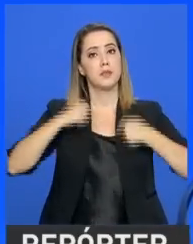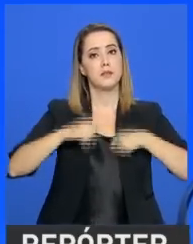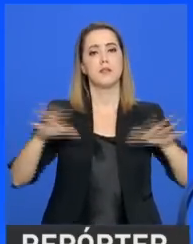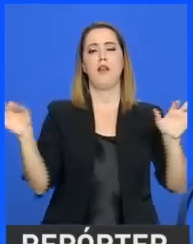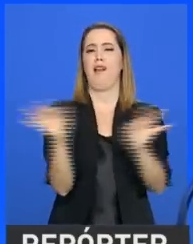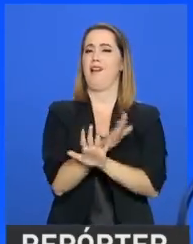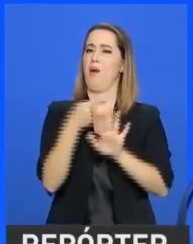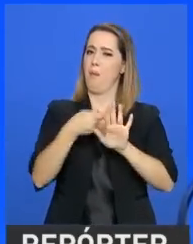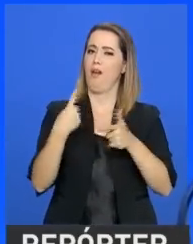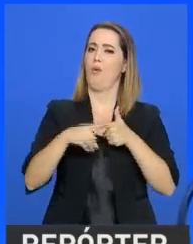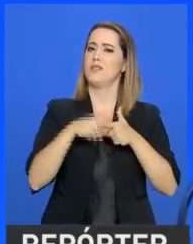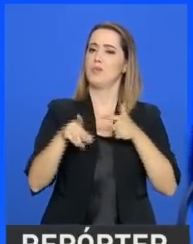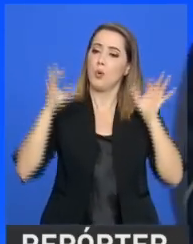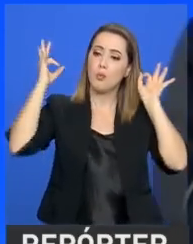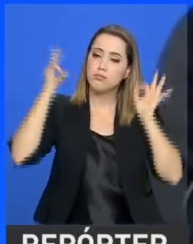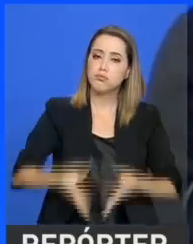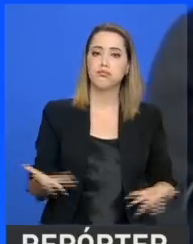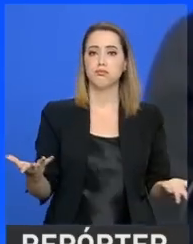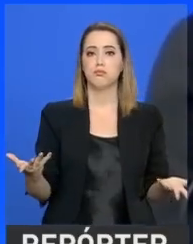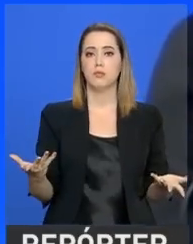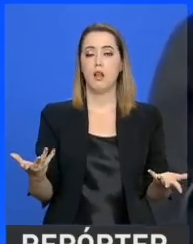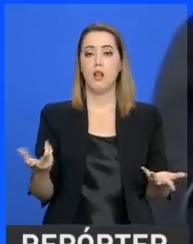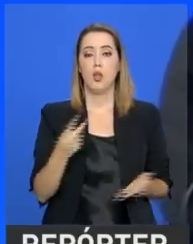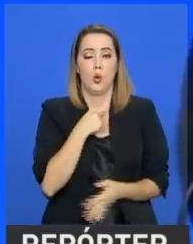imediatamente. Não pode